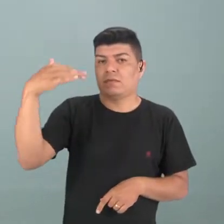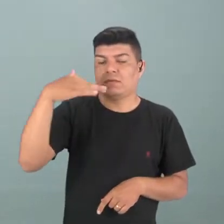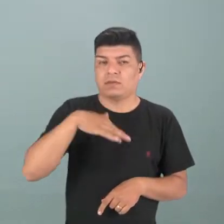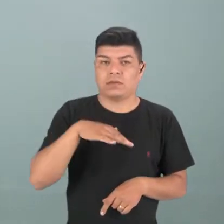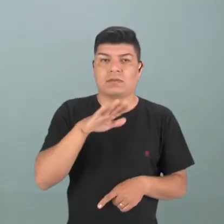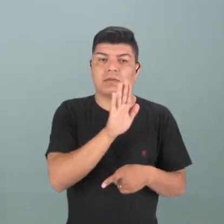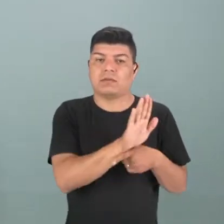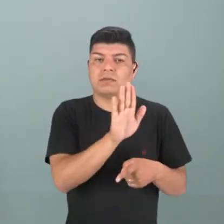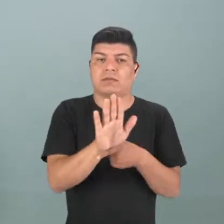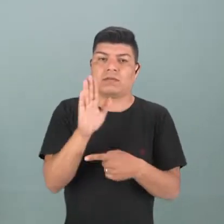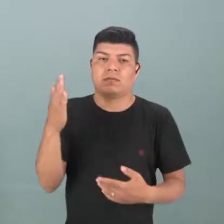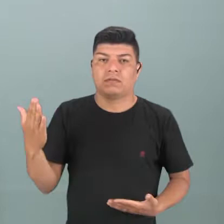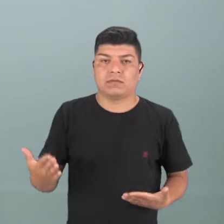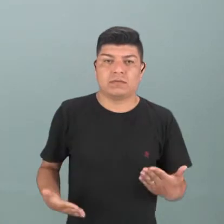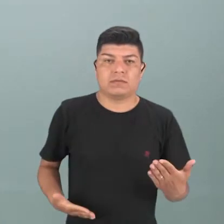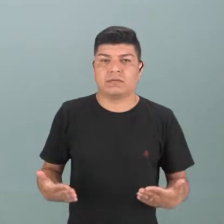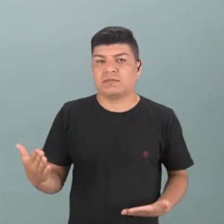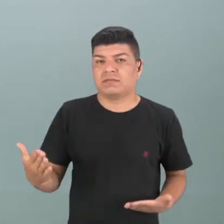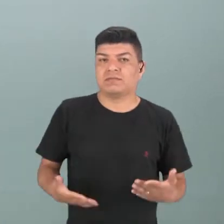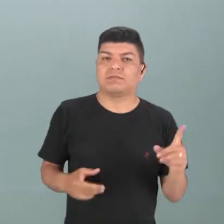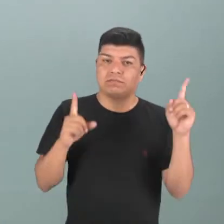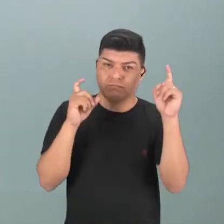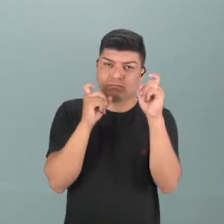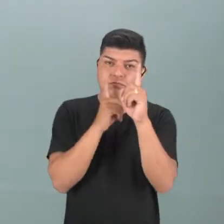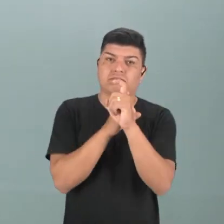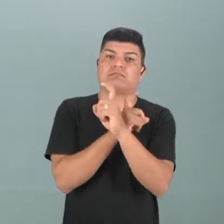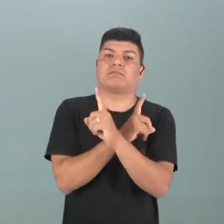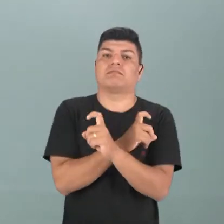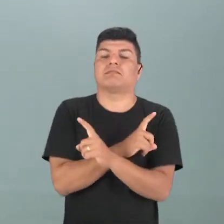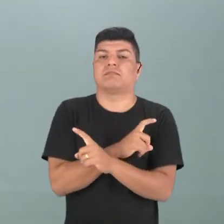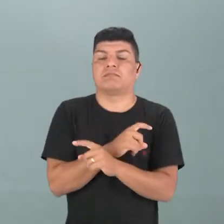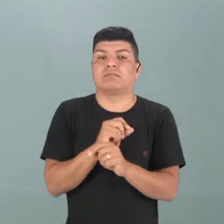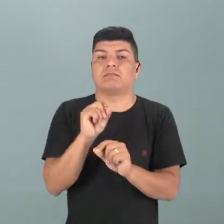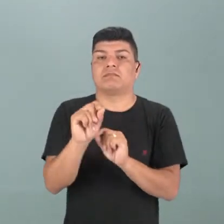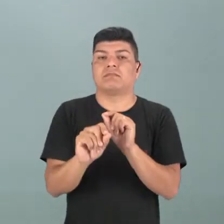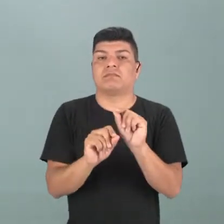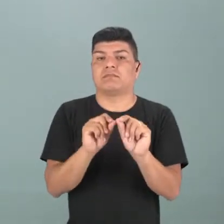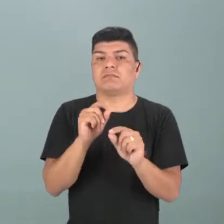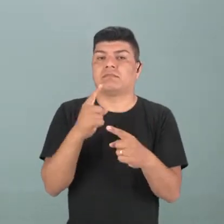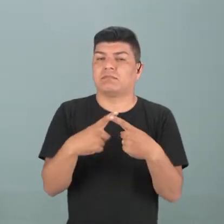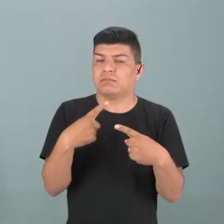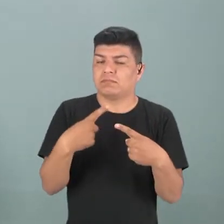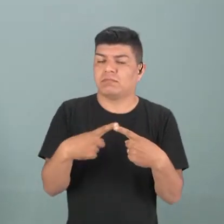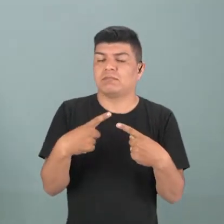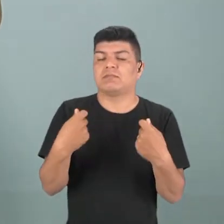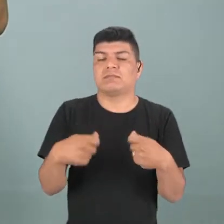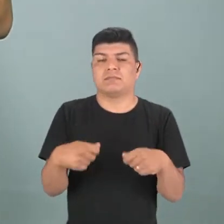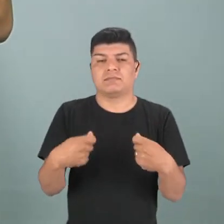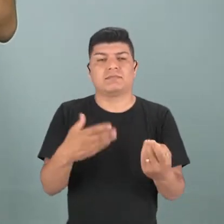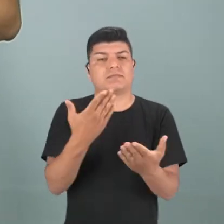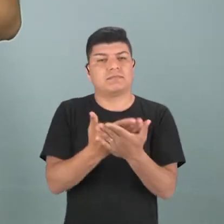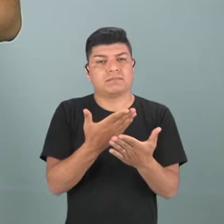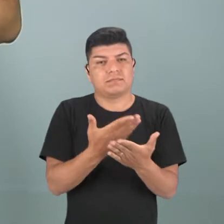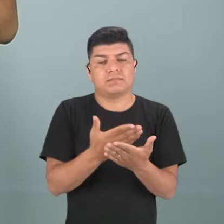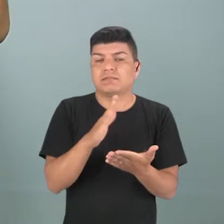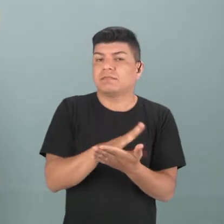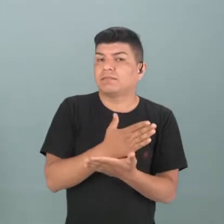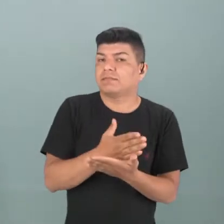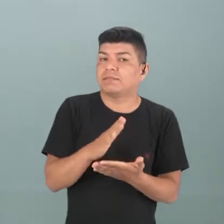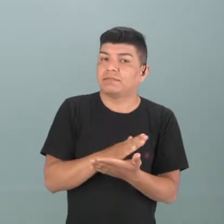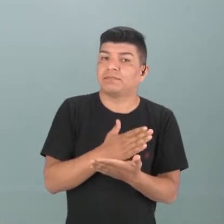né, nos serviços pesados ali, para estar aqui na cidade para estudar, né?